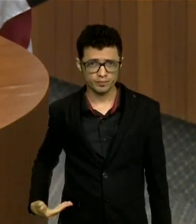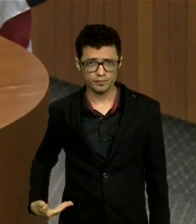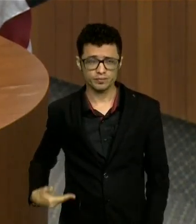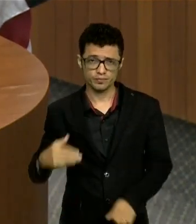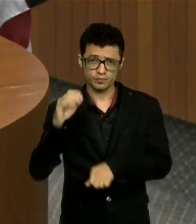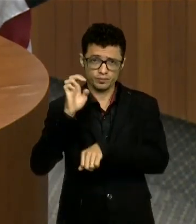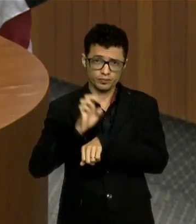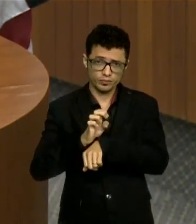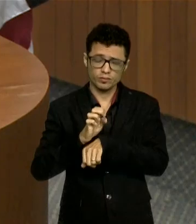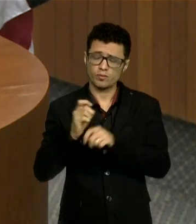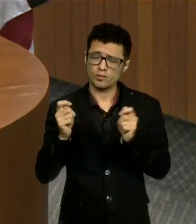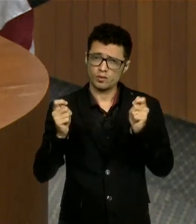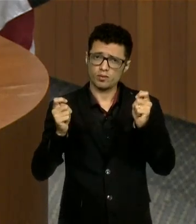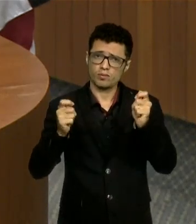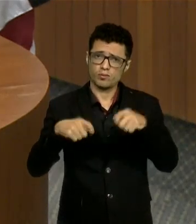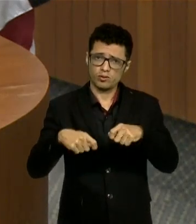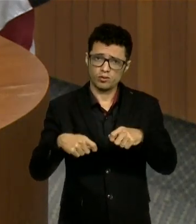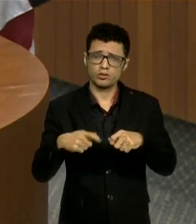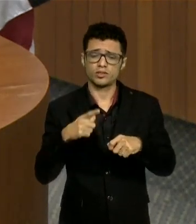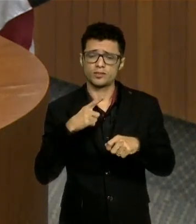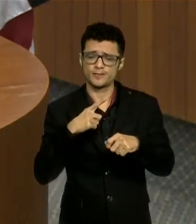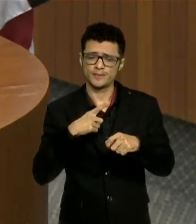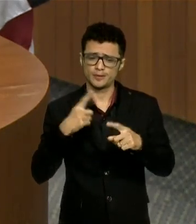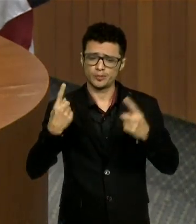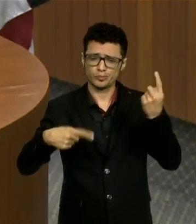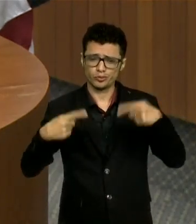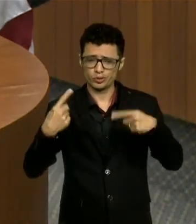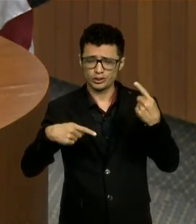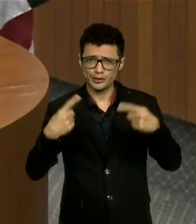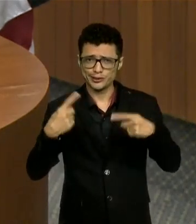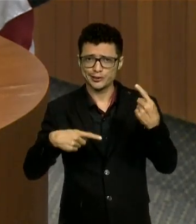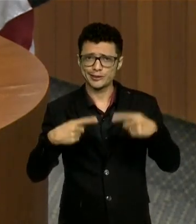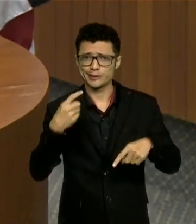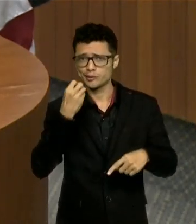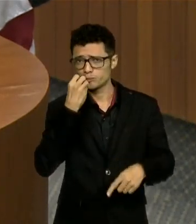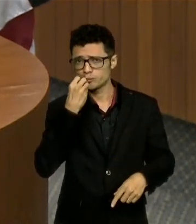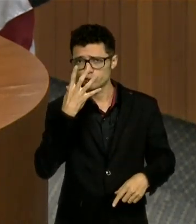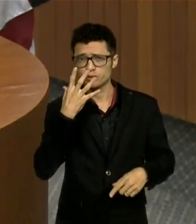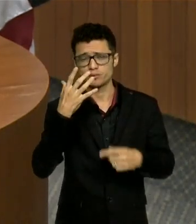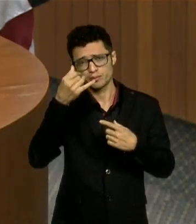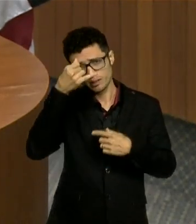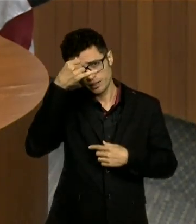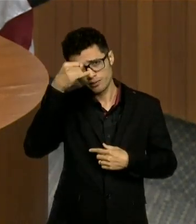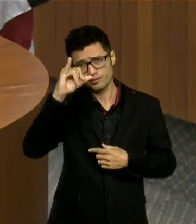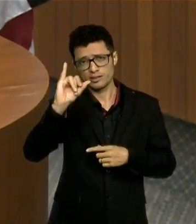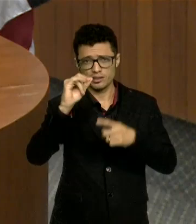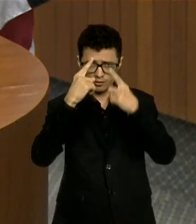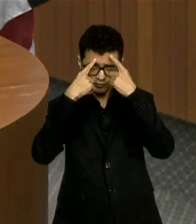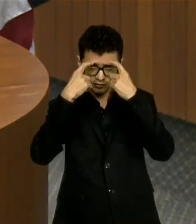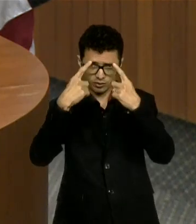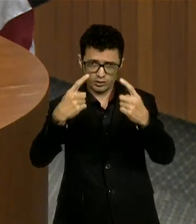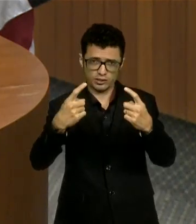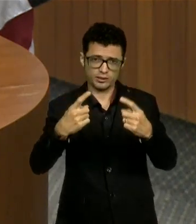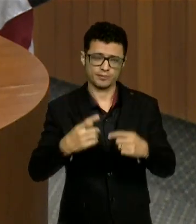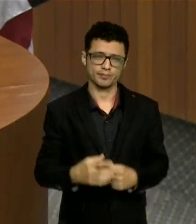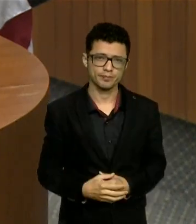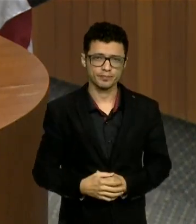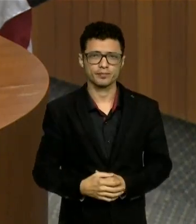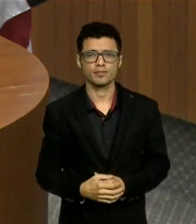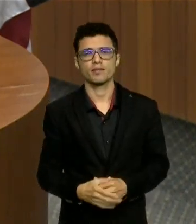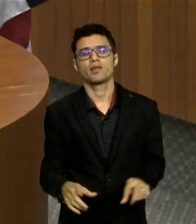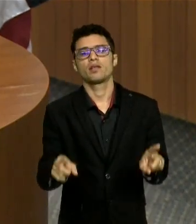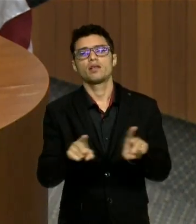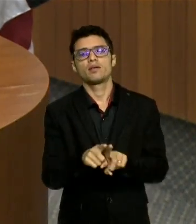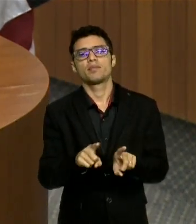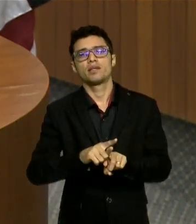tenha providência e desenvolva políticas eficazes no combate à violência. Quero também aproveitar a oportunidade para